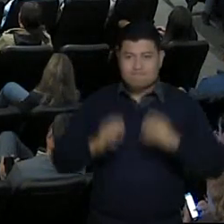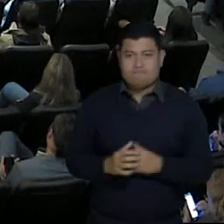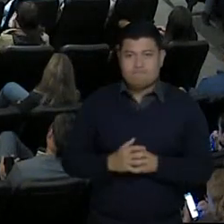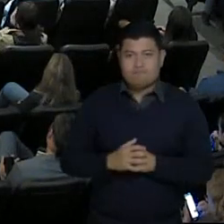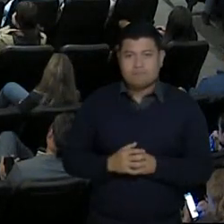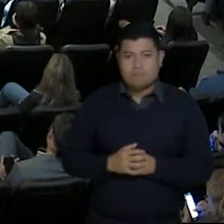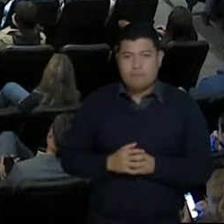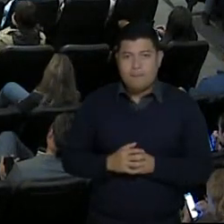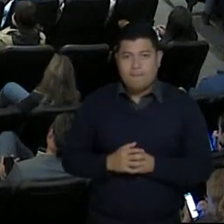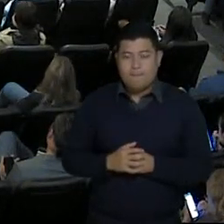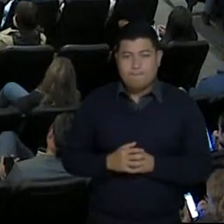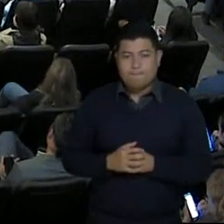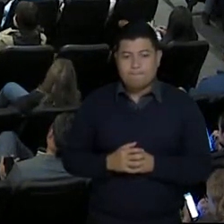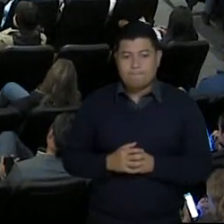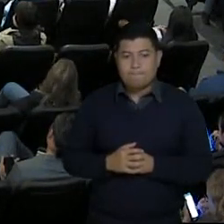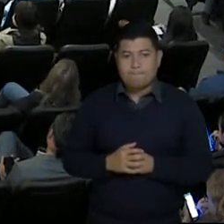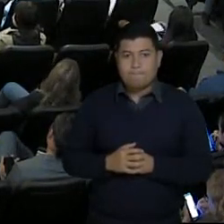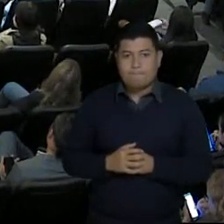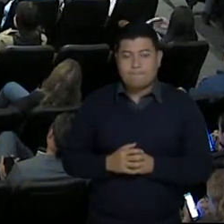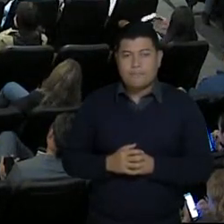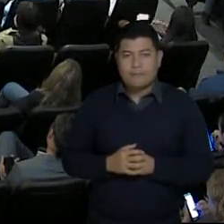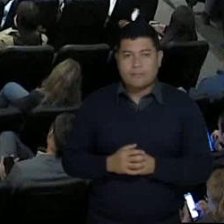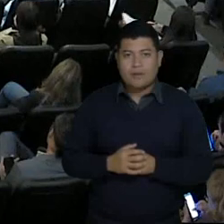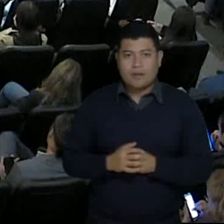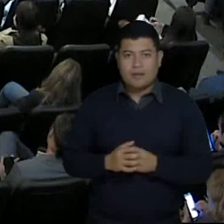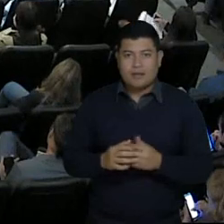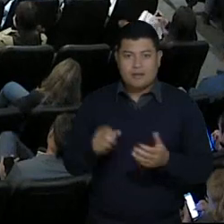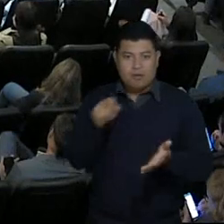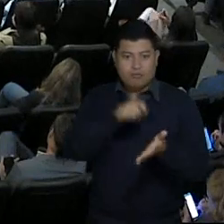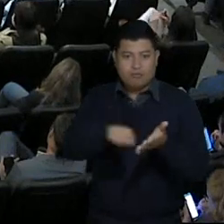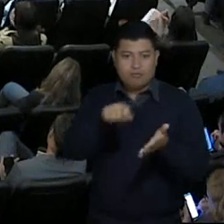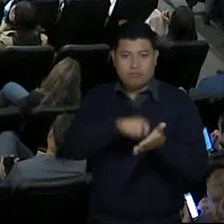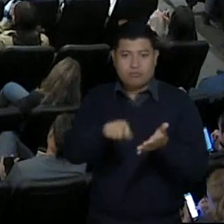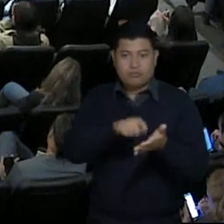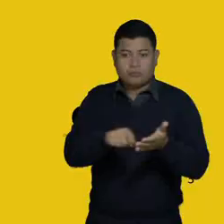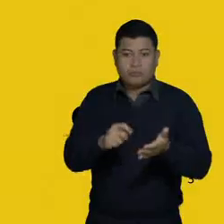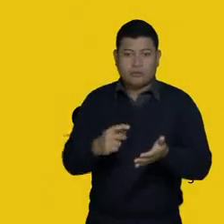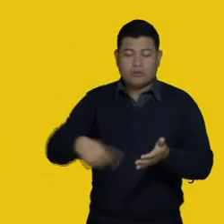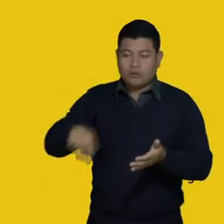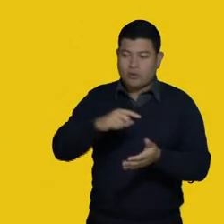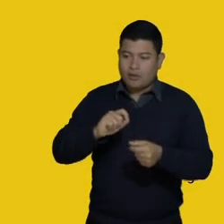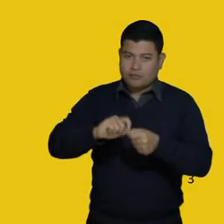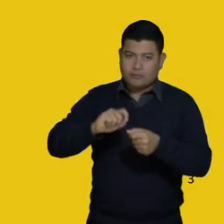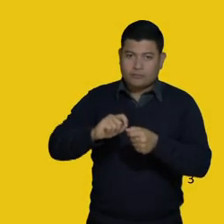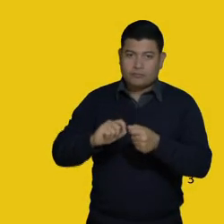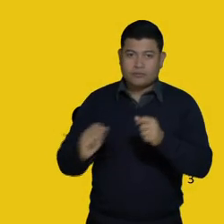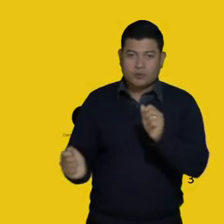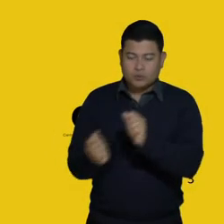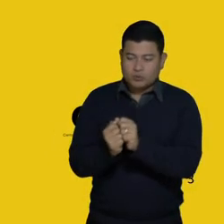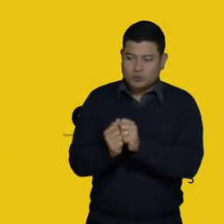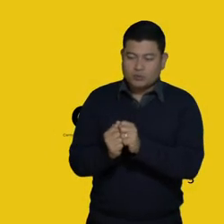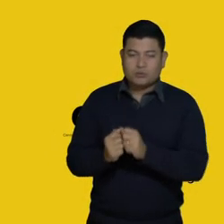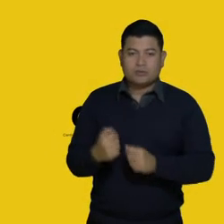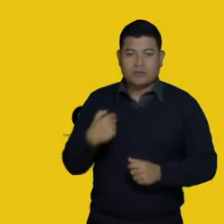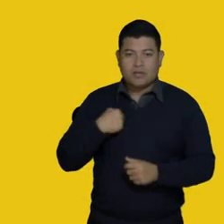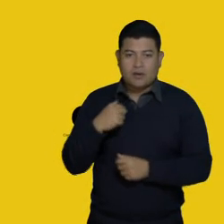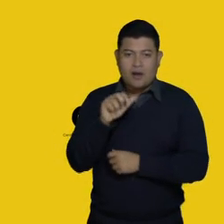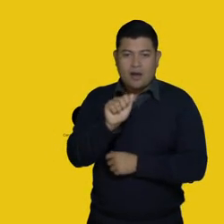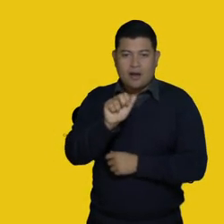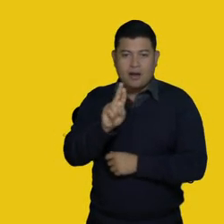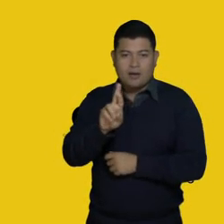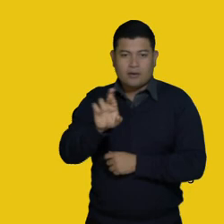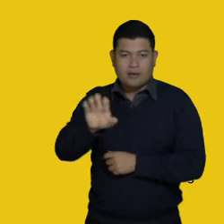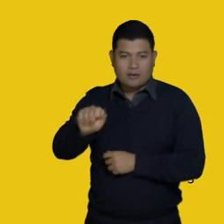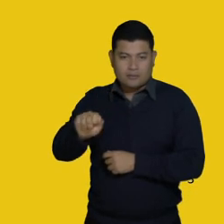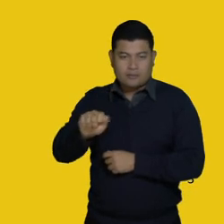fônico então aqui a cartilha que a gente fez a a eu ã Tem a